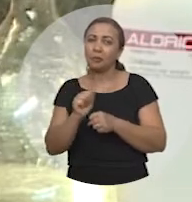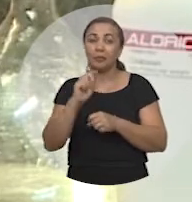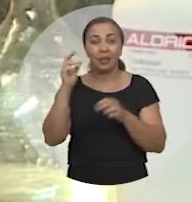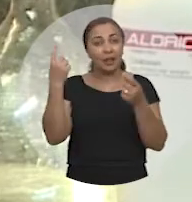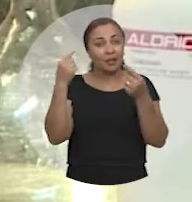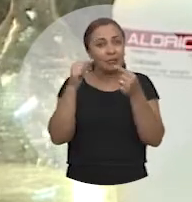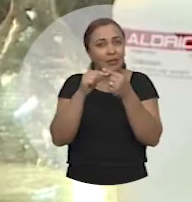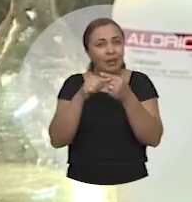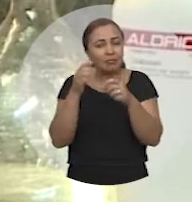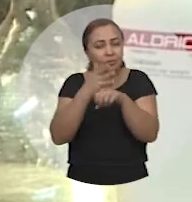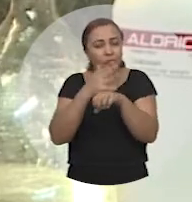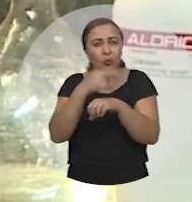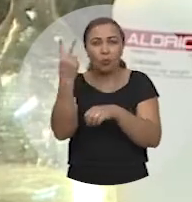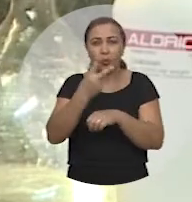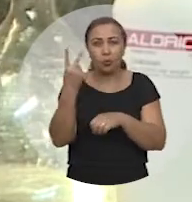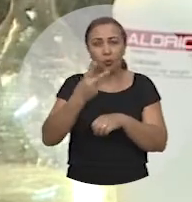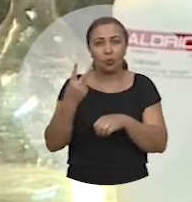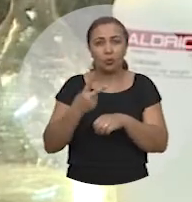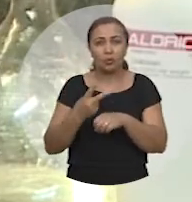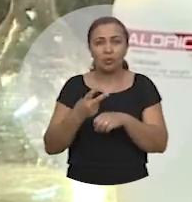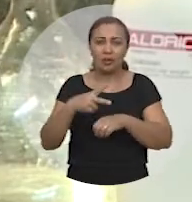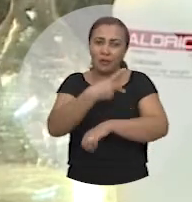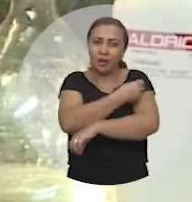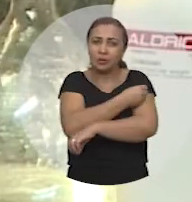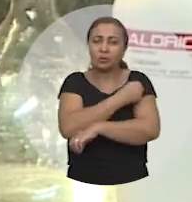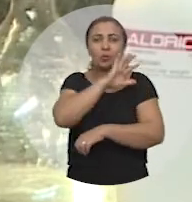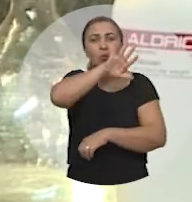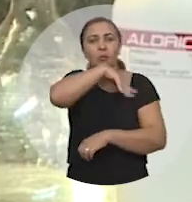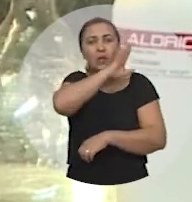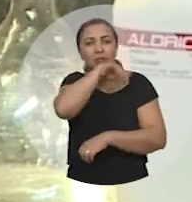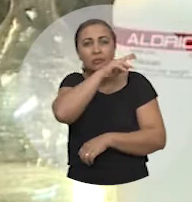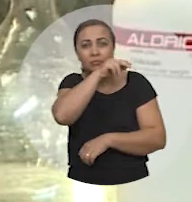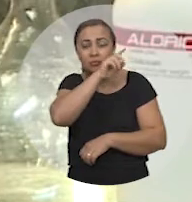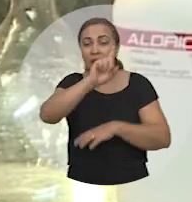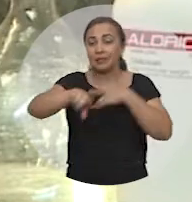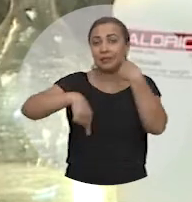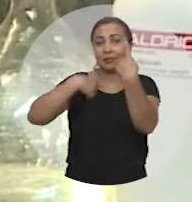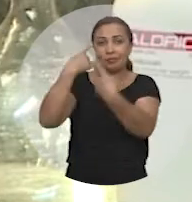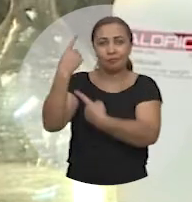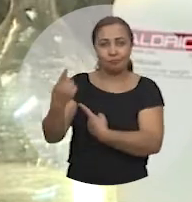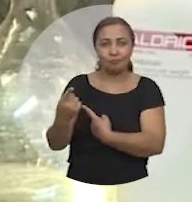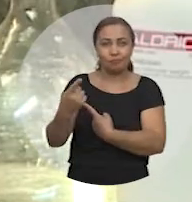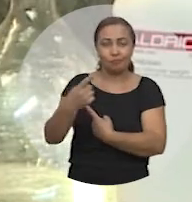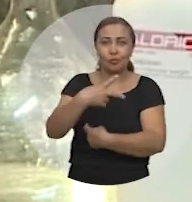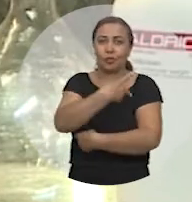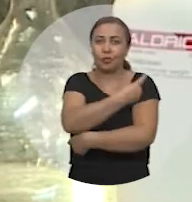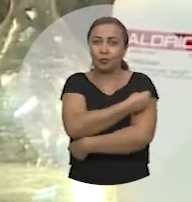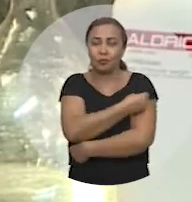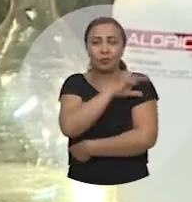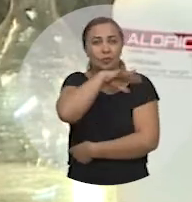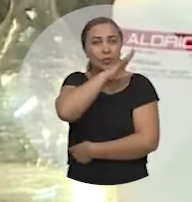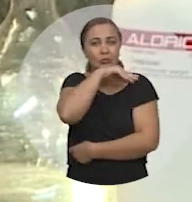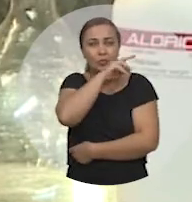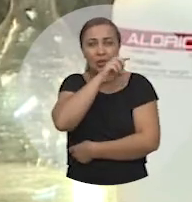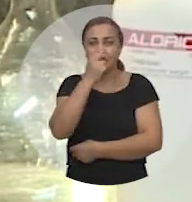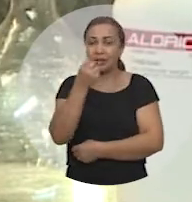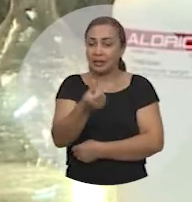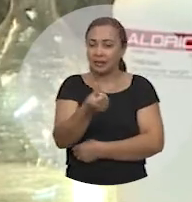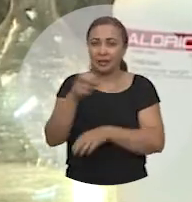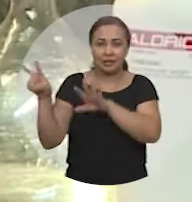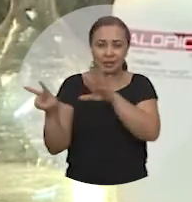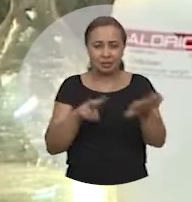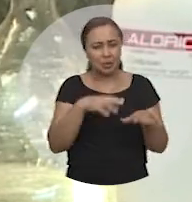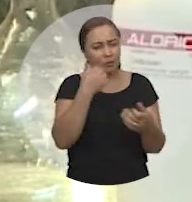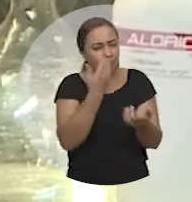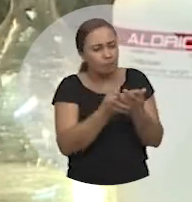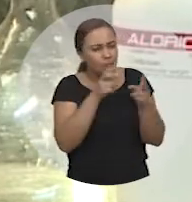dois imunoadjuvantes, vacinamos os animais e, a partir dessa vacinação, após 6 semanas de